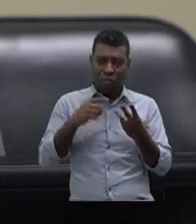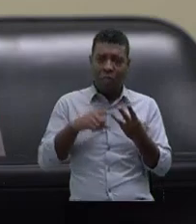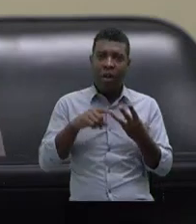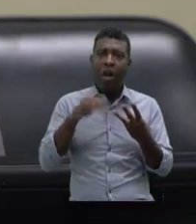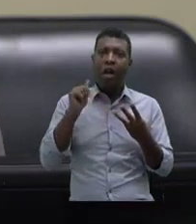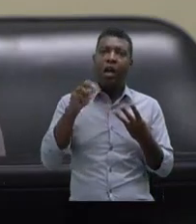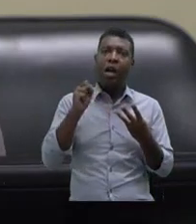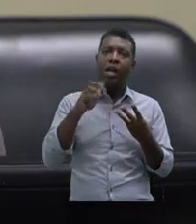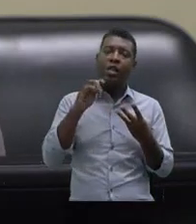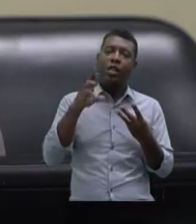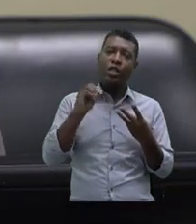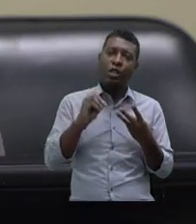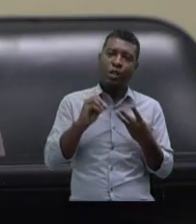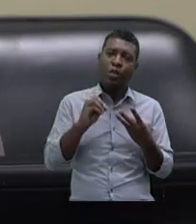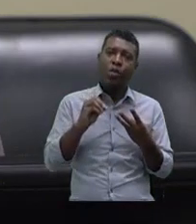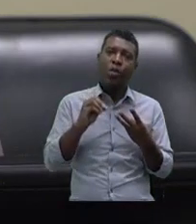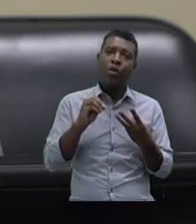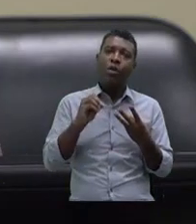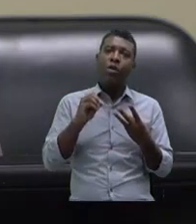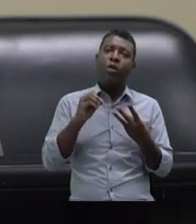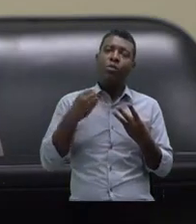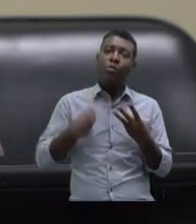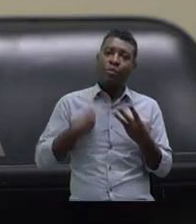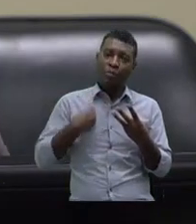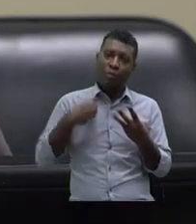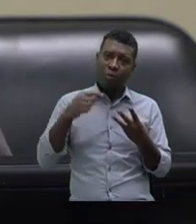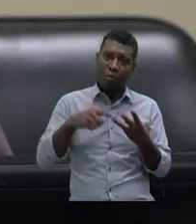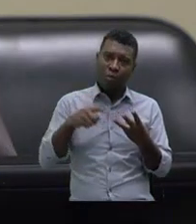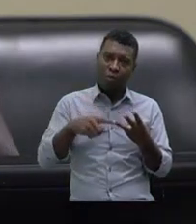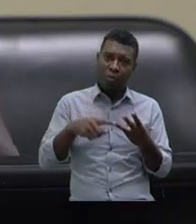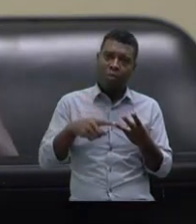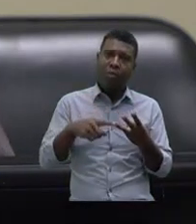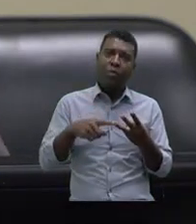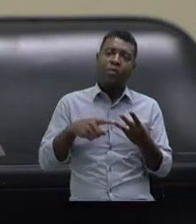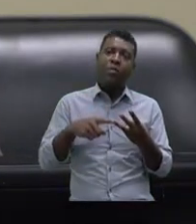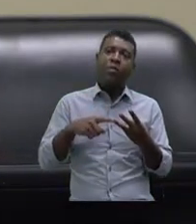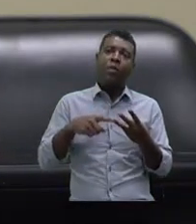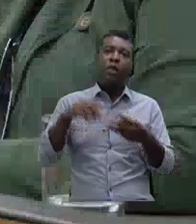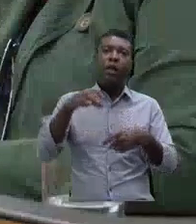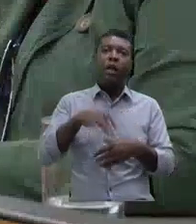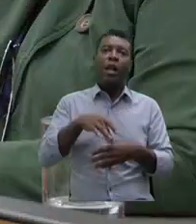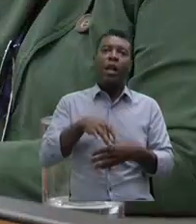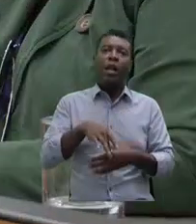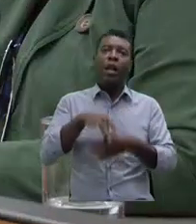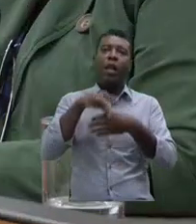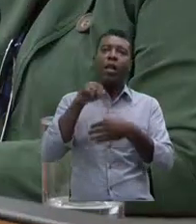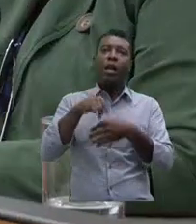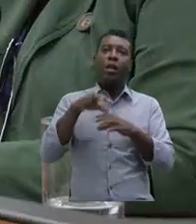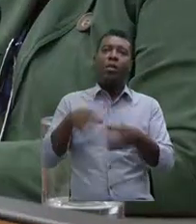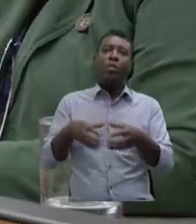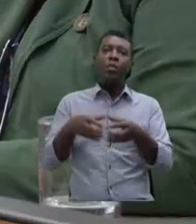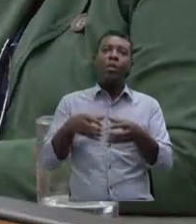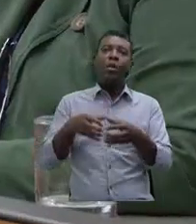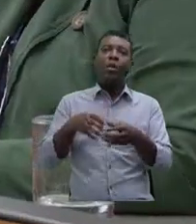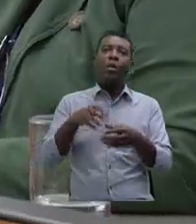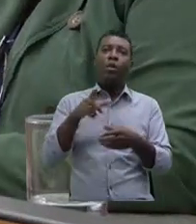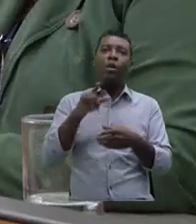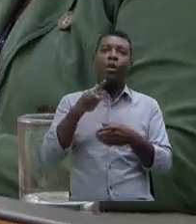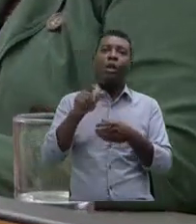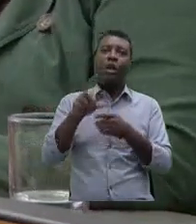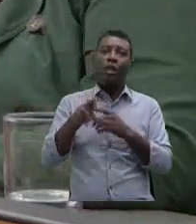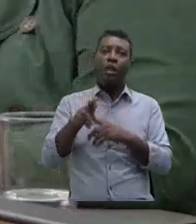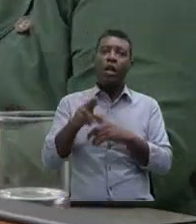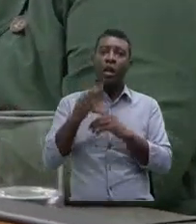Soares, líder do bloco Minas em Frente. Seguindo, depois você vai ter direito a falar. Não,